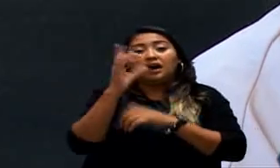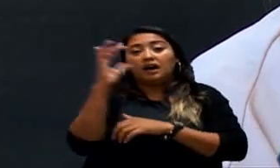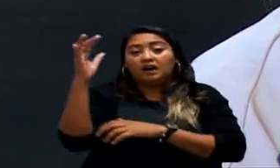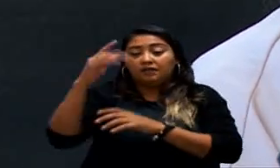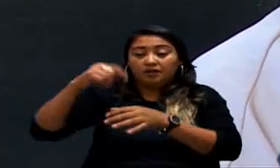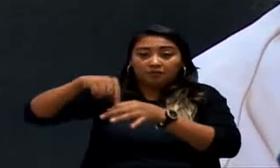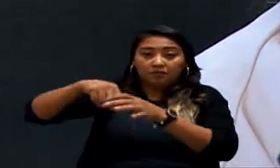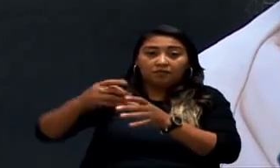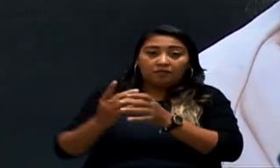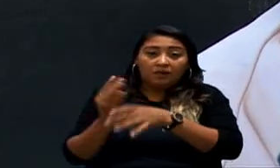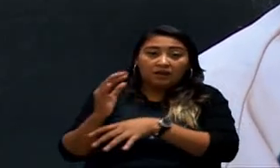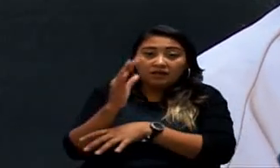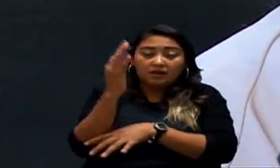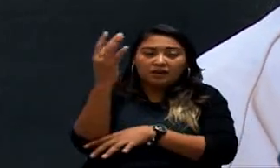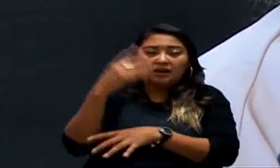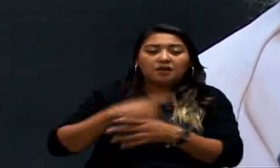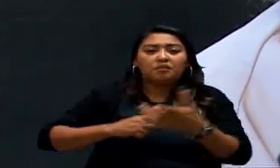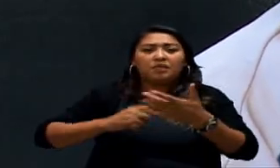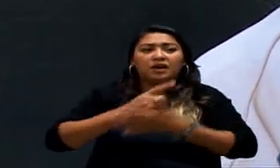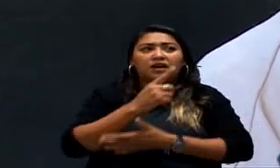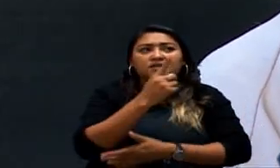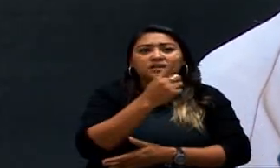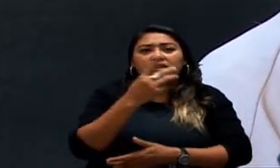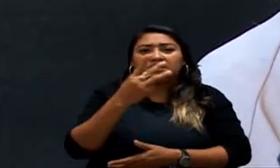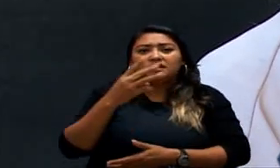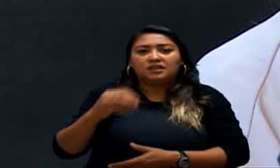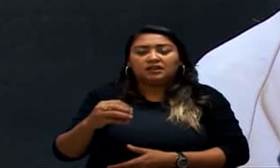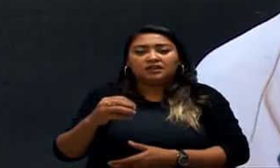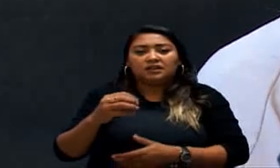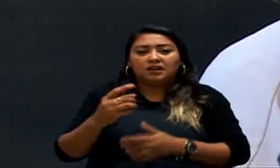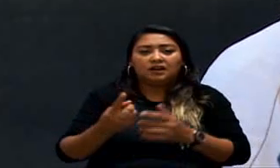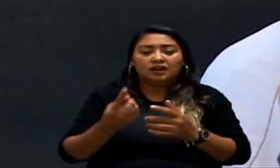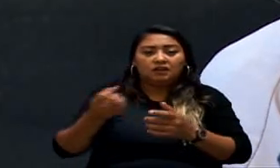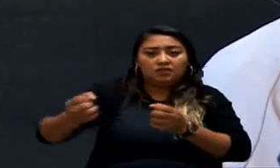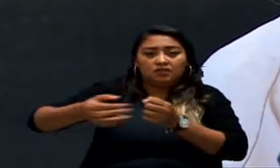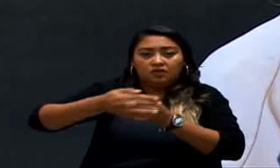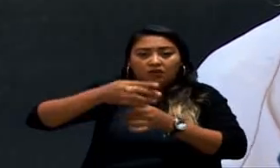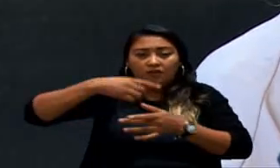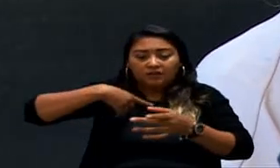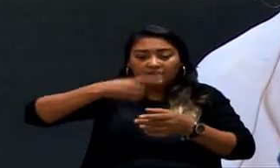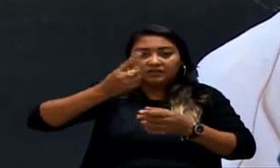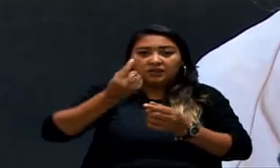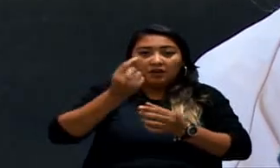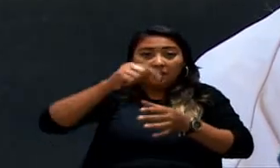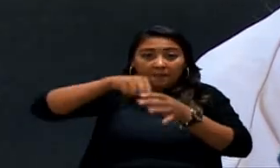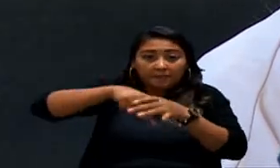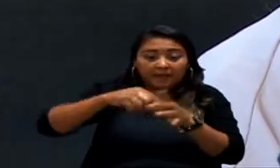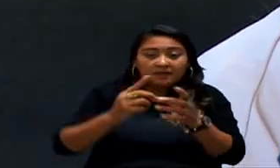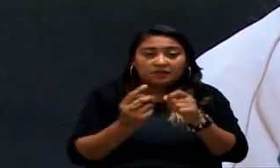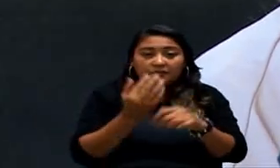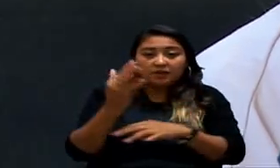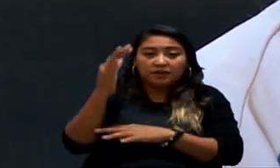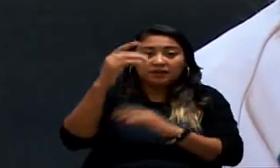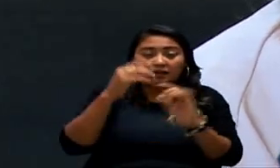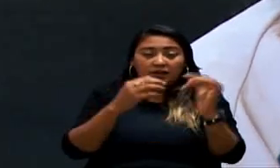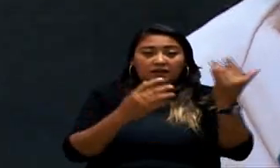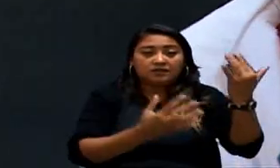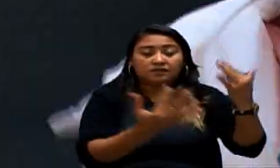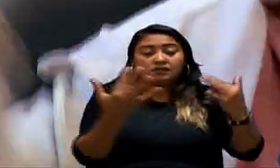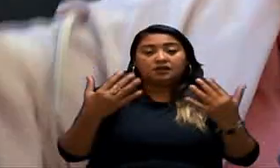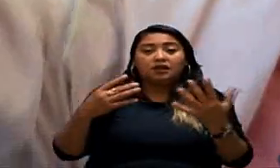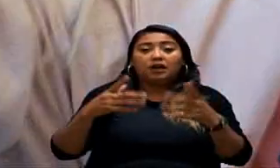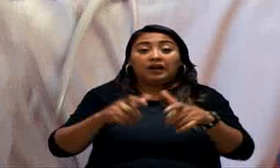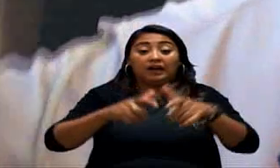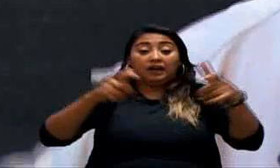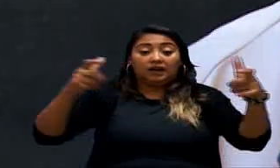pagar, acho que ele falou, umas 130 mudas. Ele estava descarregando um caminhão de mudas grandes,